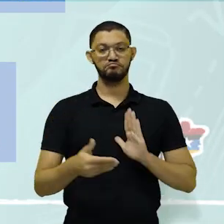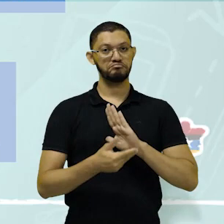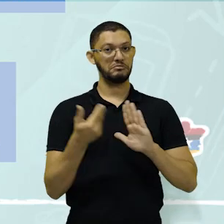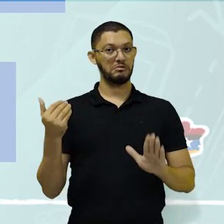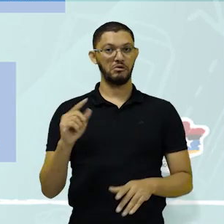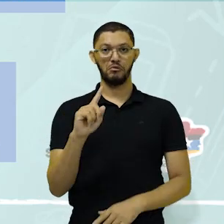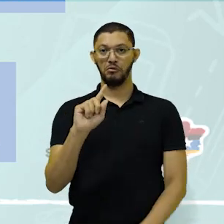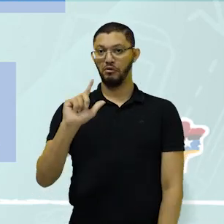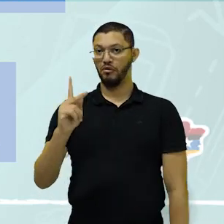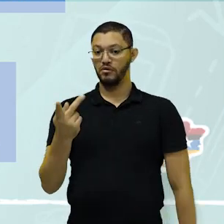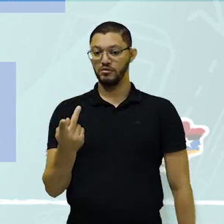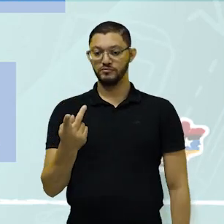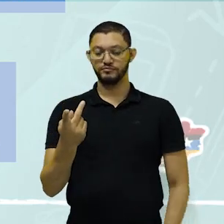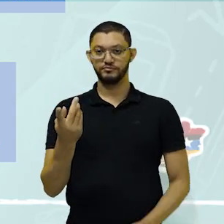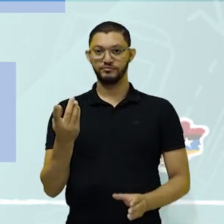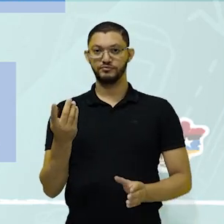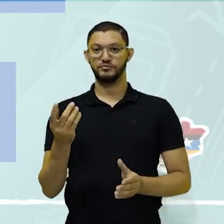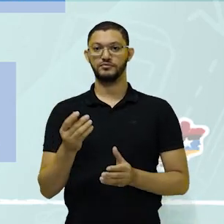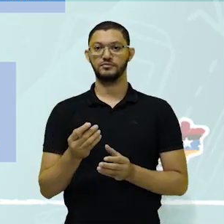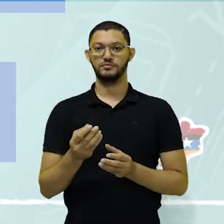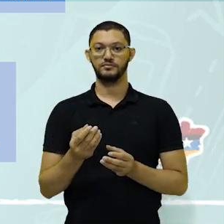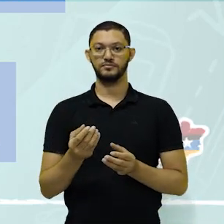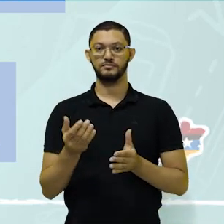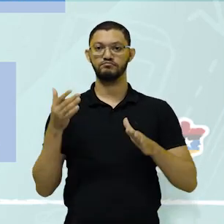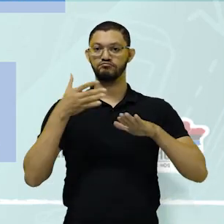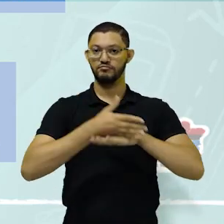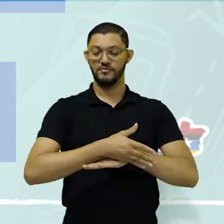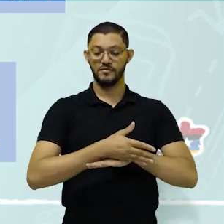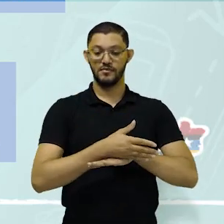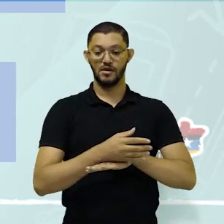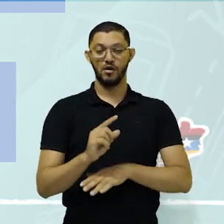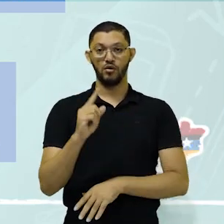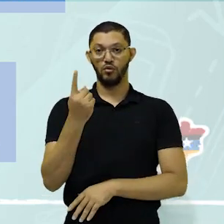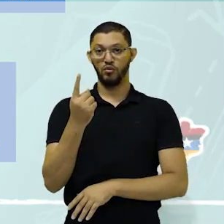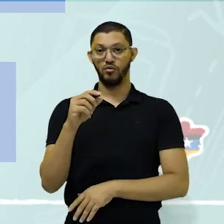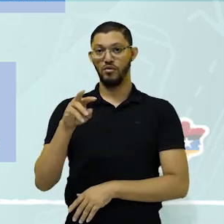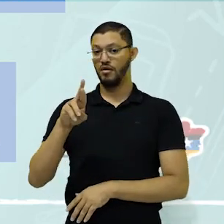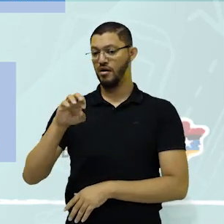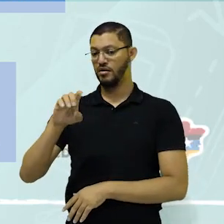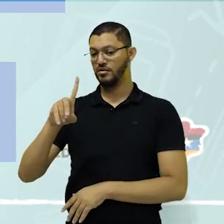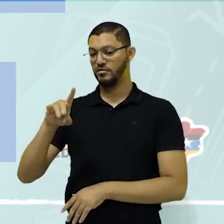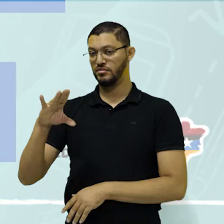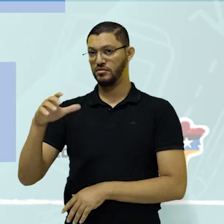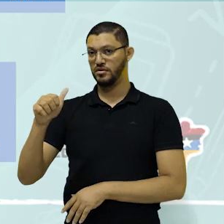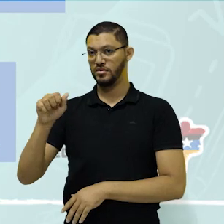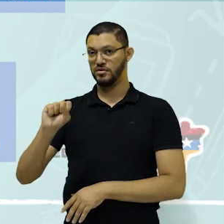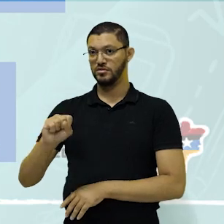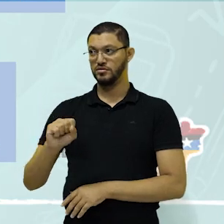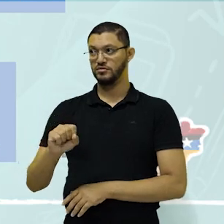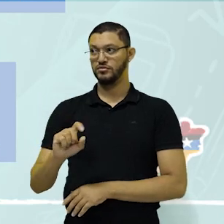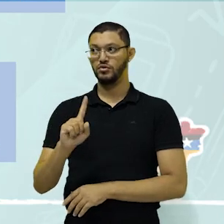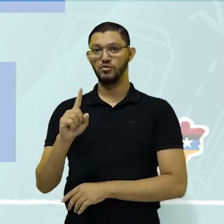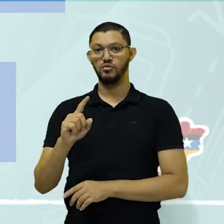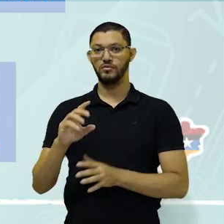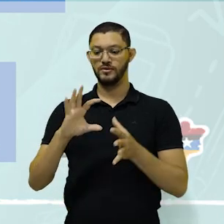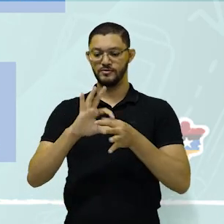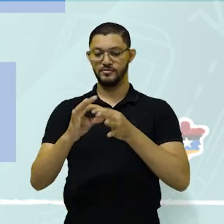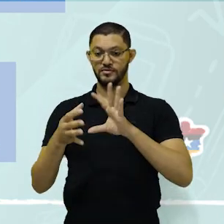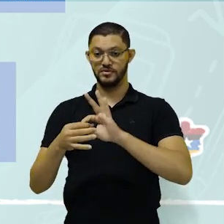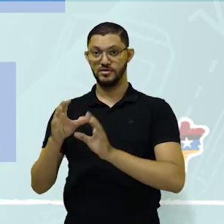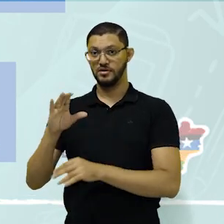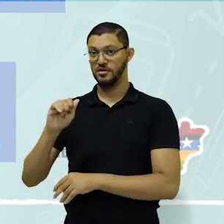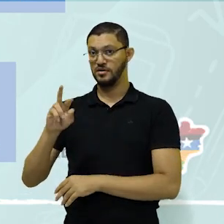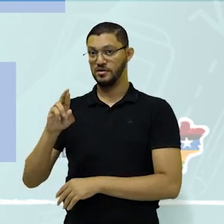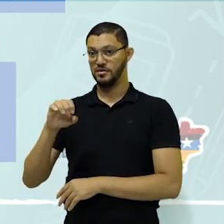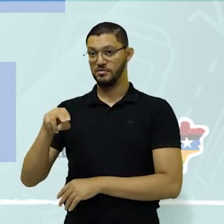um hidrogênio, e no lugar desse hidrogênio entrou apenas um radical, uma cadeia carbônica, eu